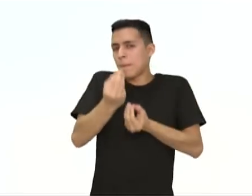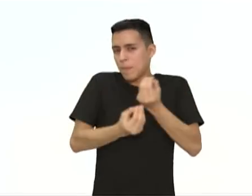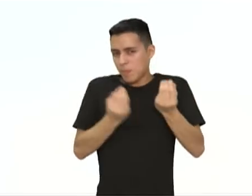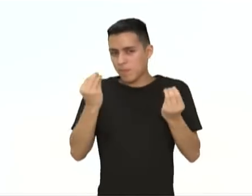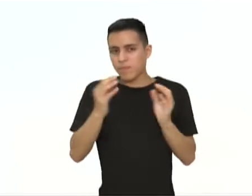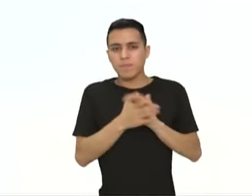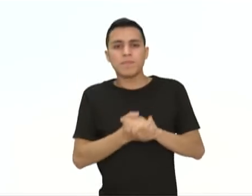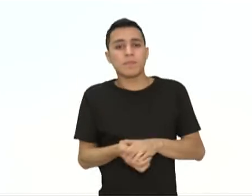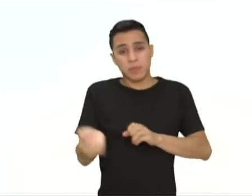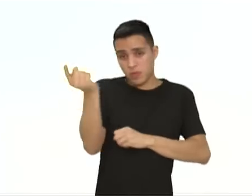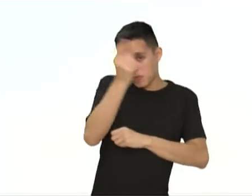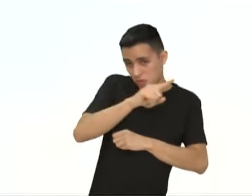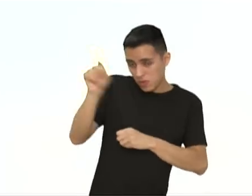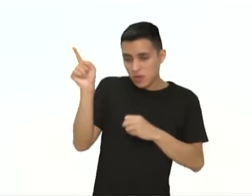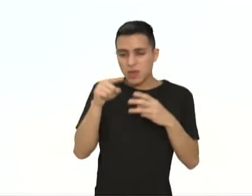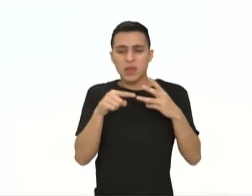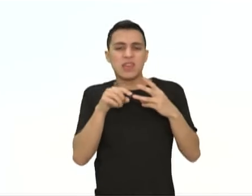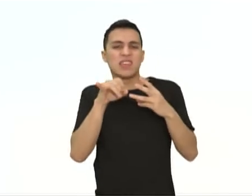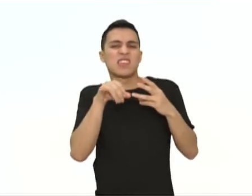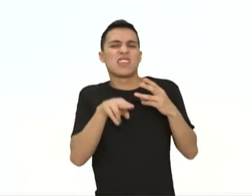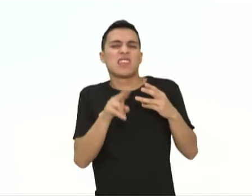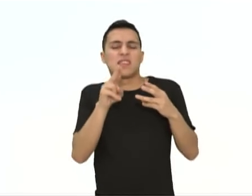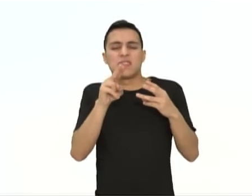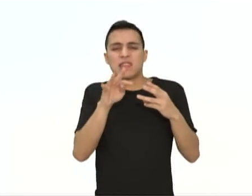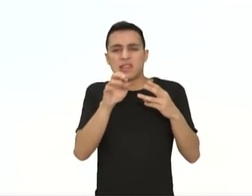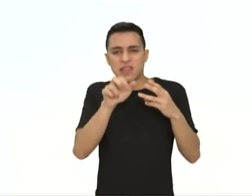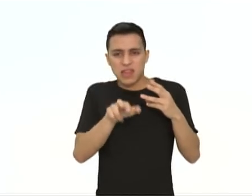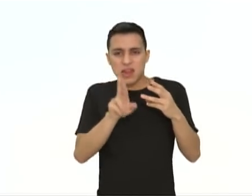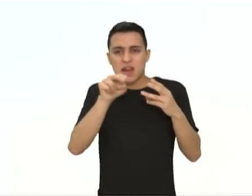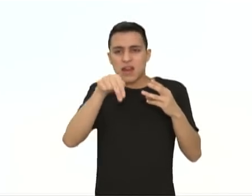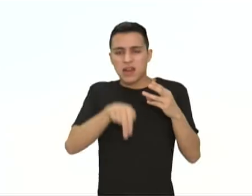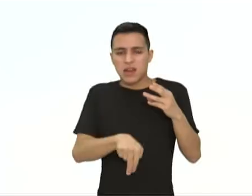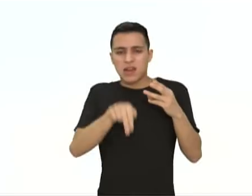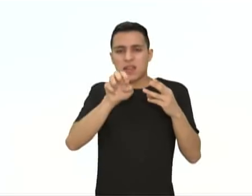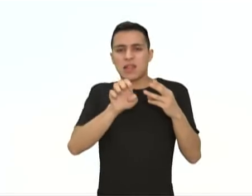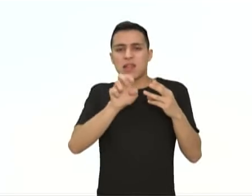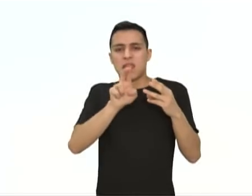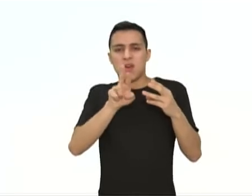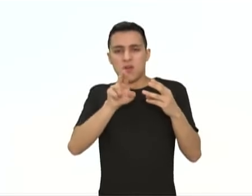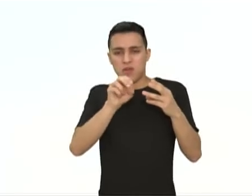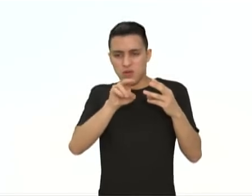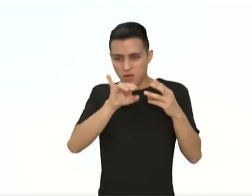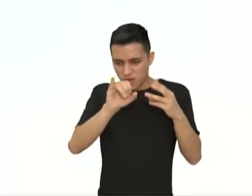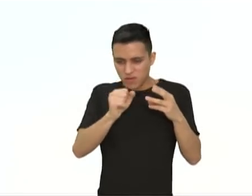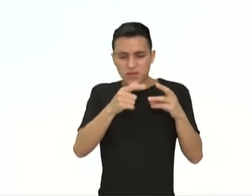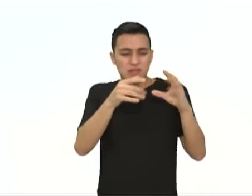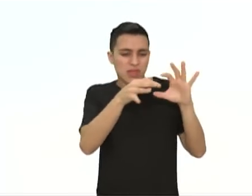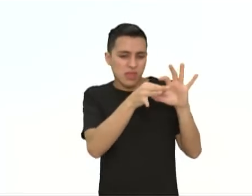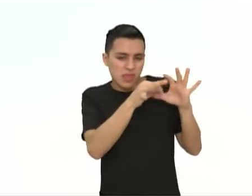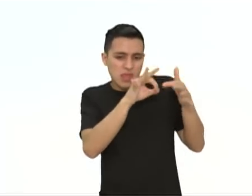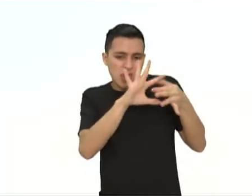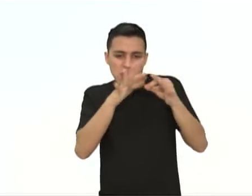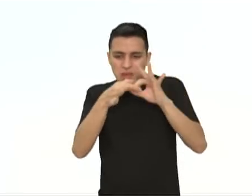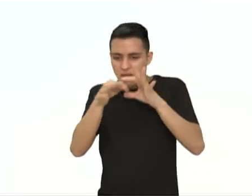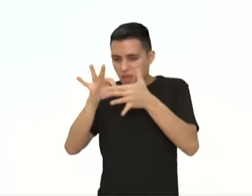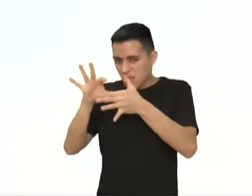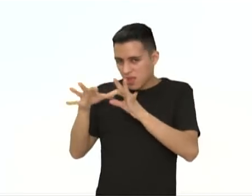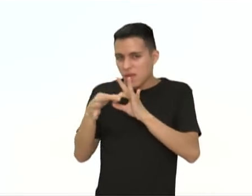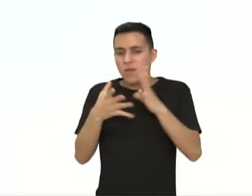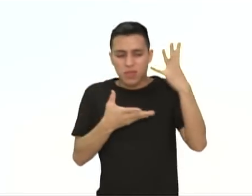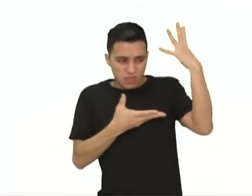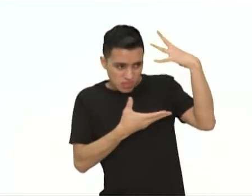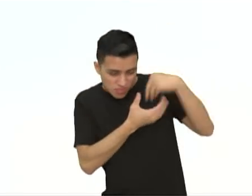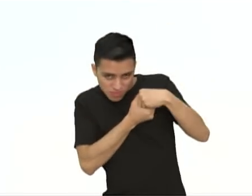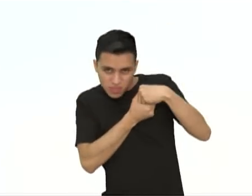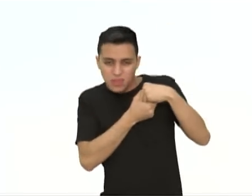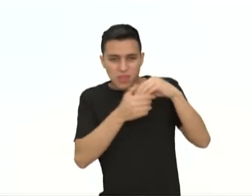os interneurônios, que são aqueles que conectam um neurônio a outro, que nós encontramos no nosso